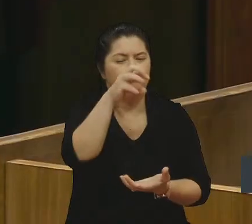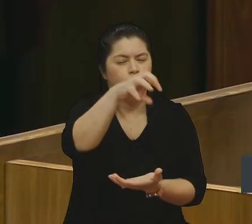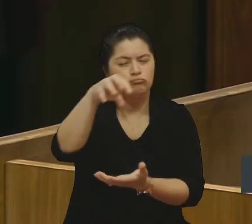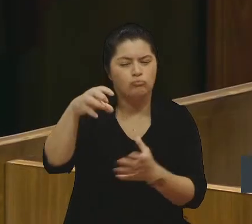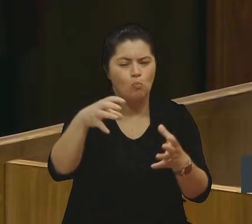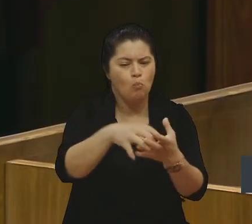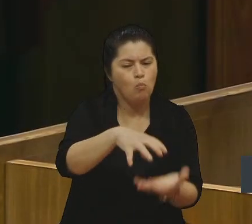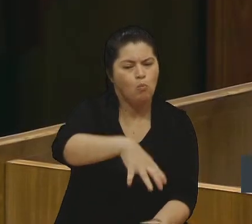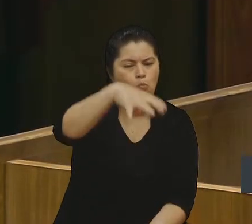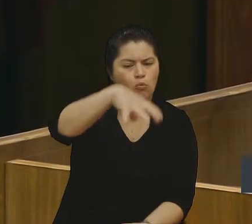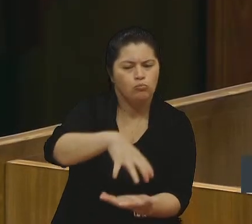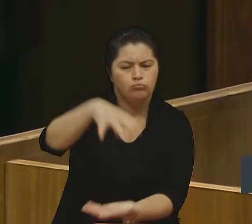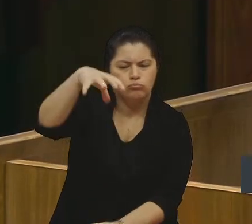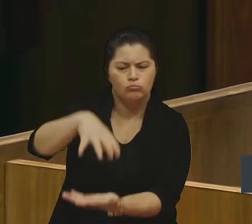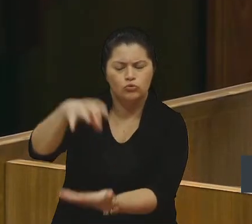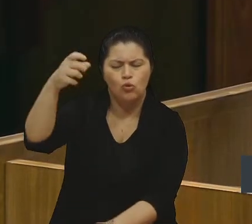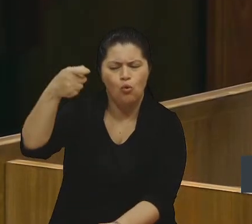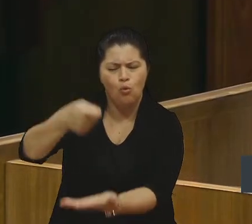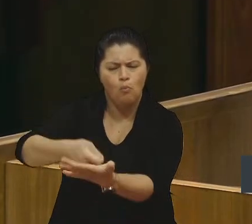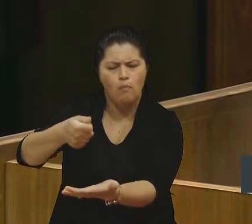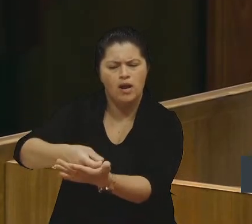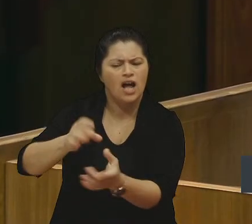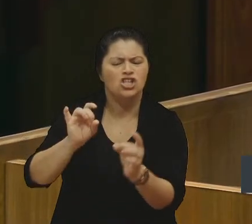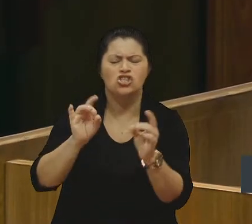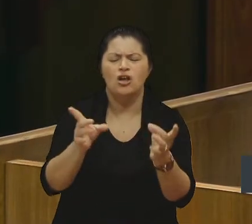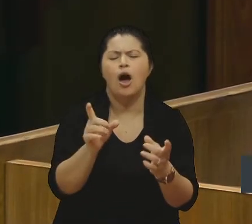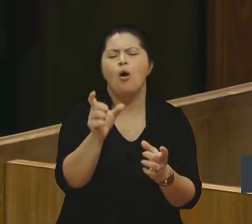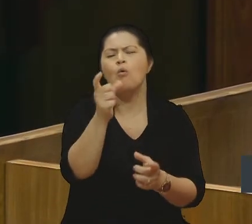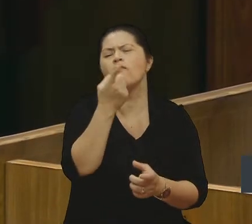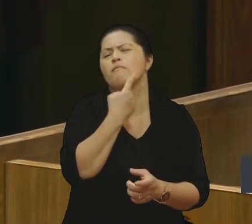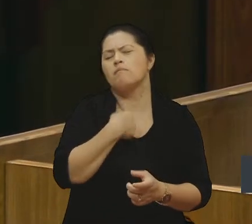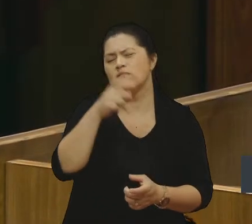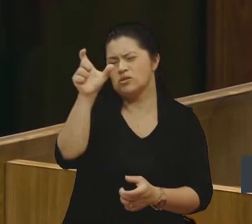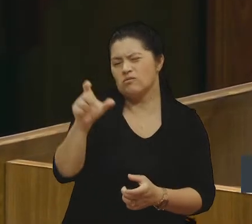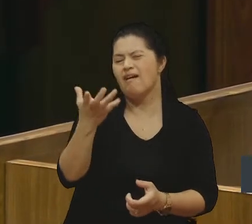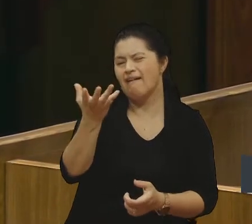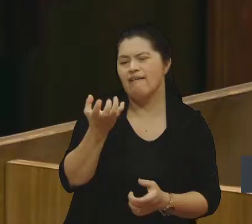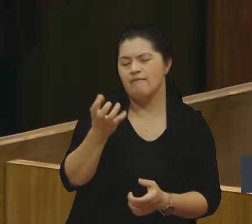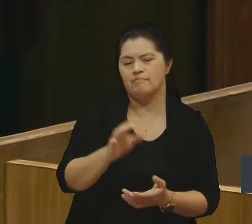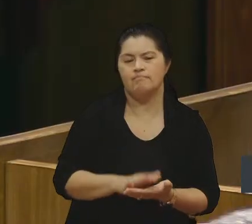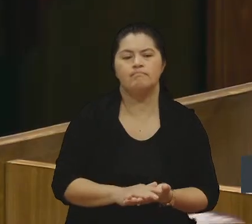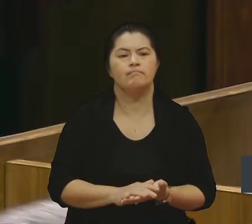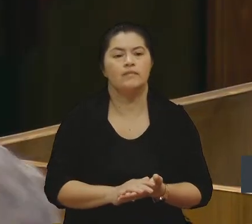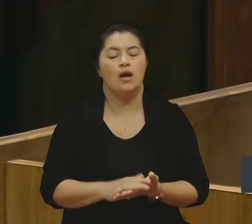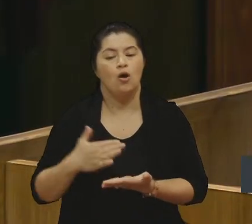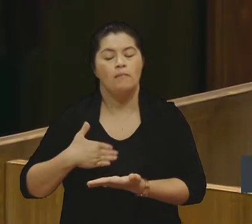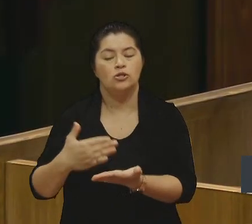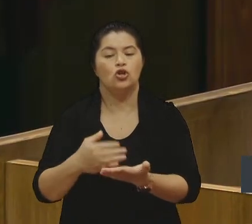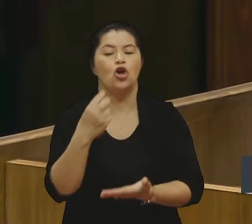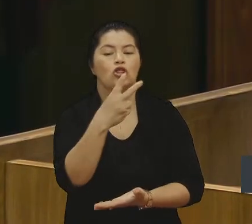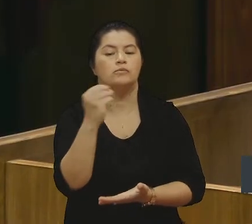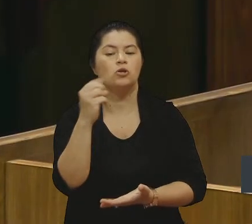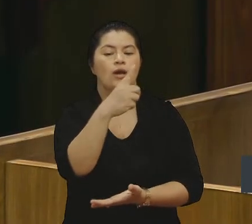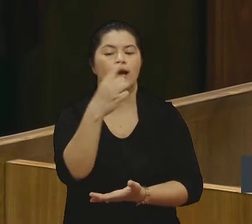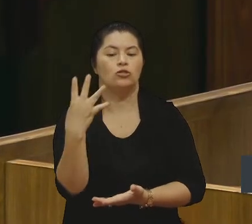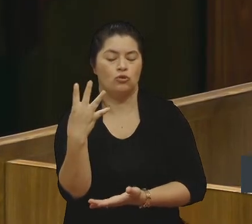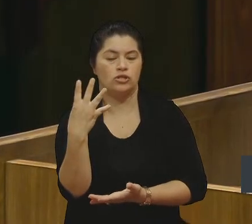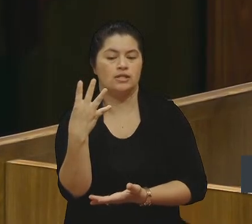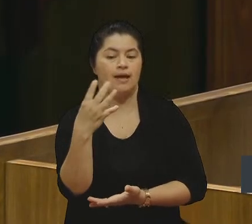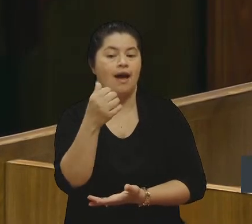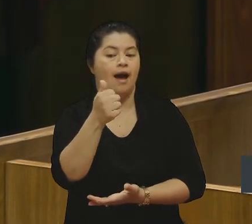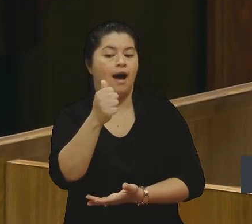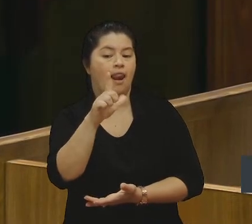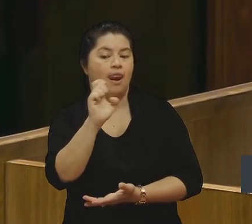ao consumidor comprar apenas a quantidade desejada. A história da empresa começou em 2014, quando Alex e sua esposa